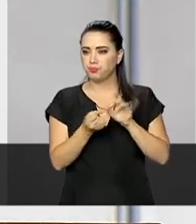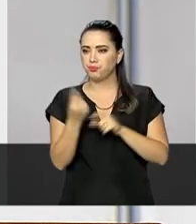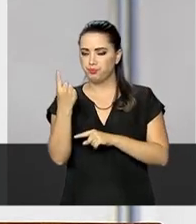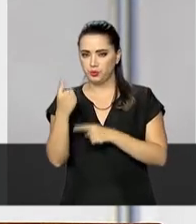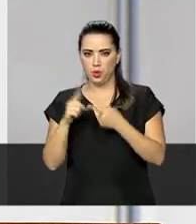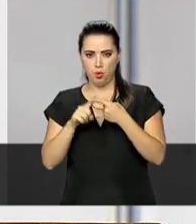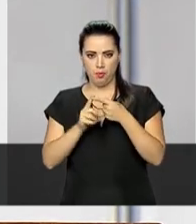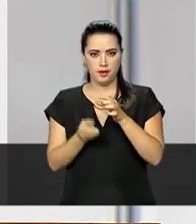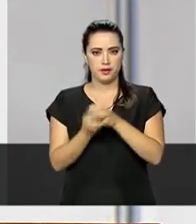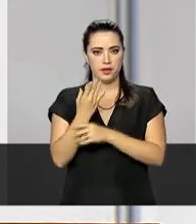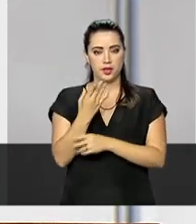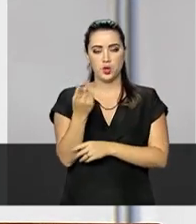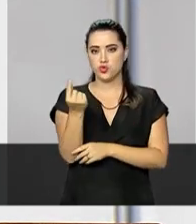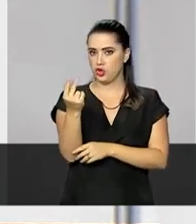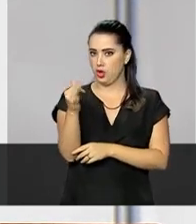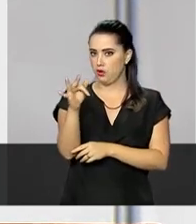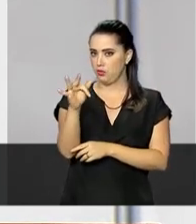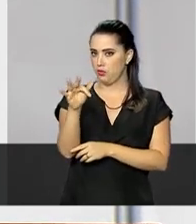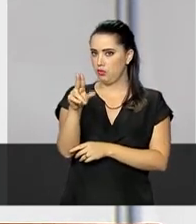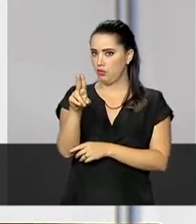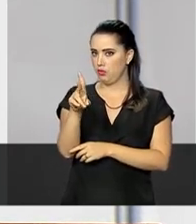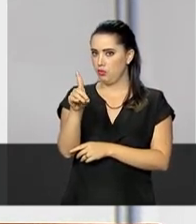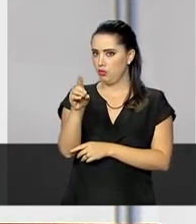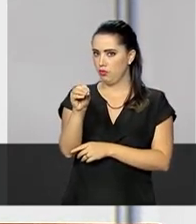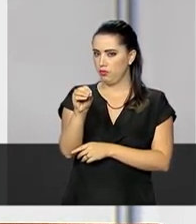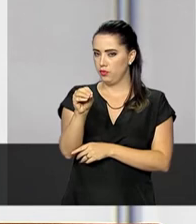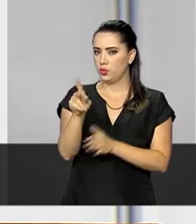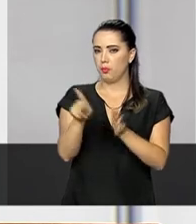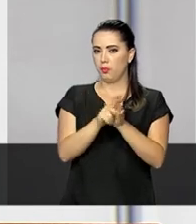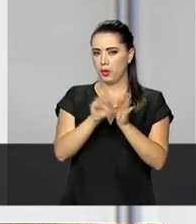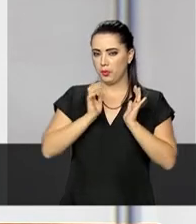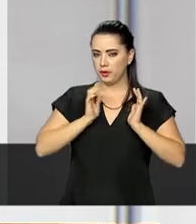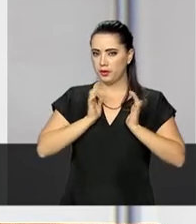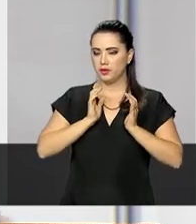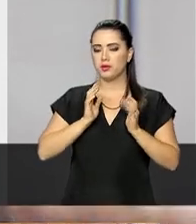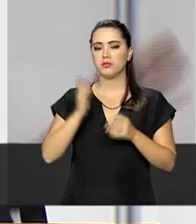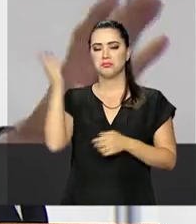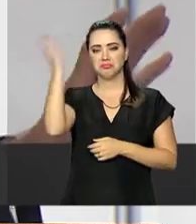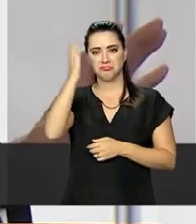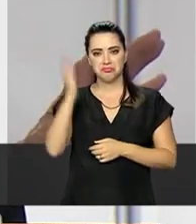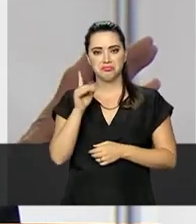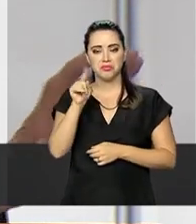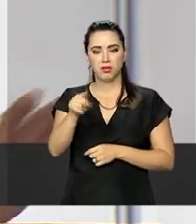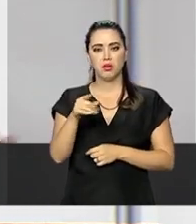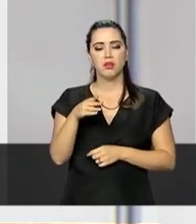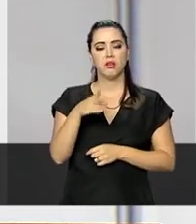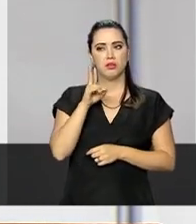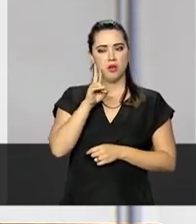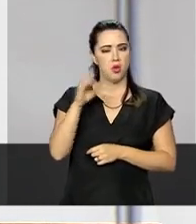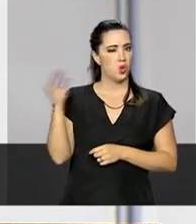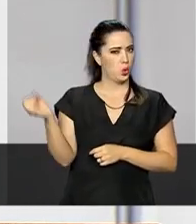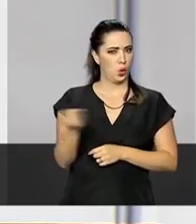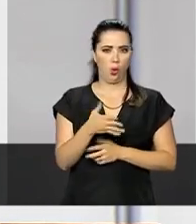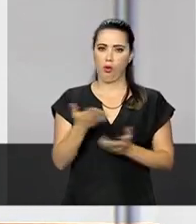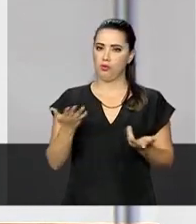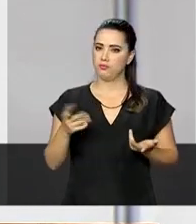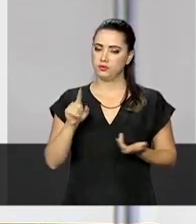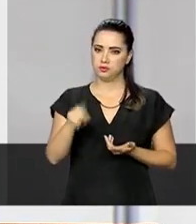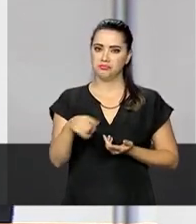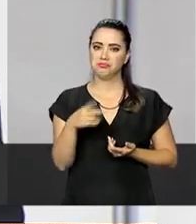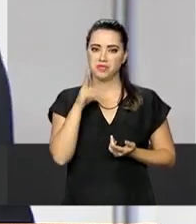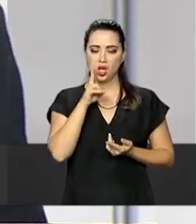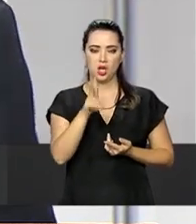fundos patrimoniais que é algo moderníssimo é eu considero até aqui os fundos patrimoniais ea